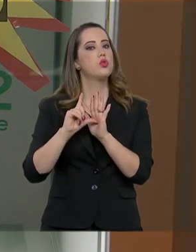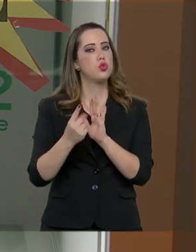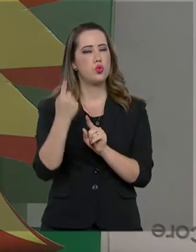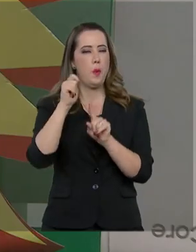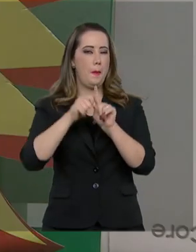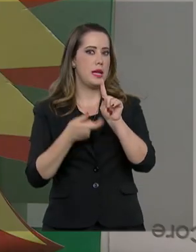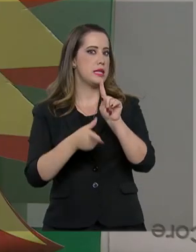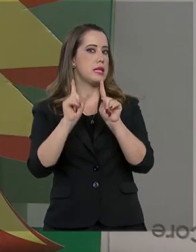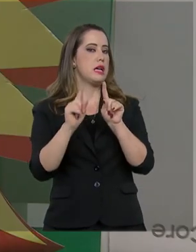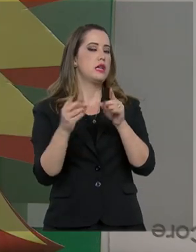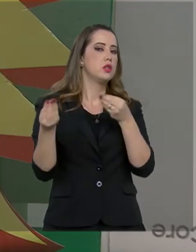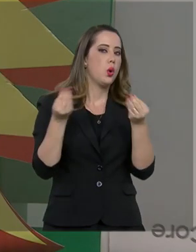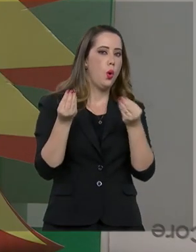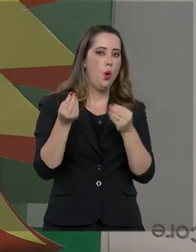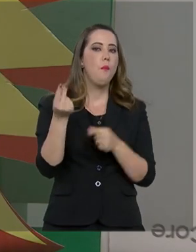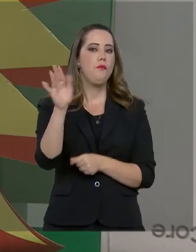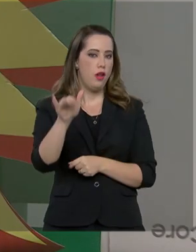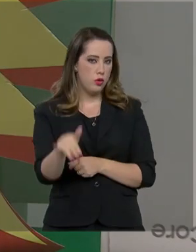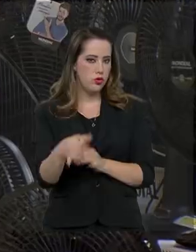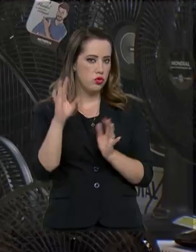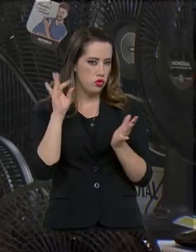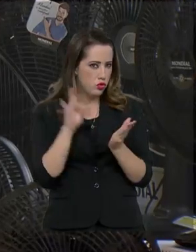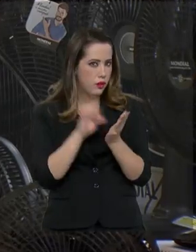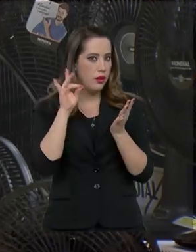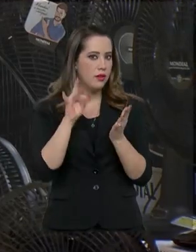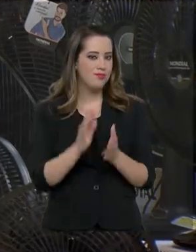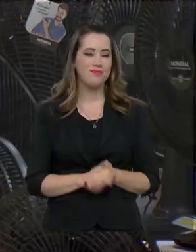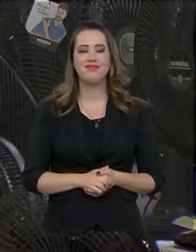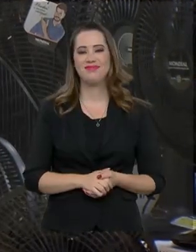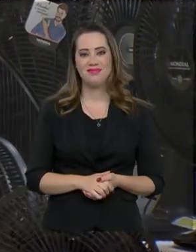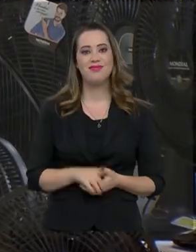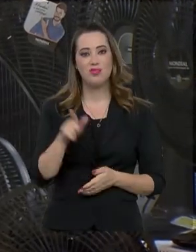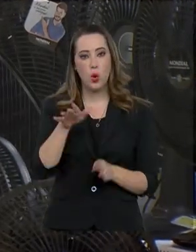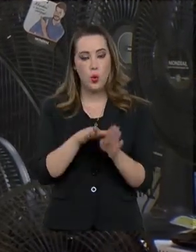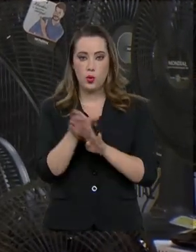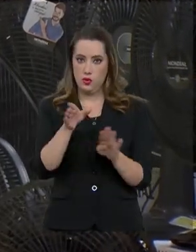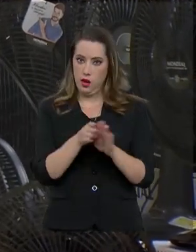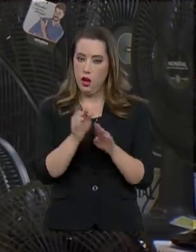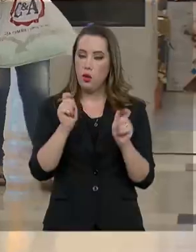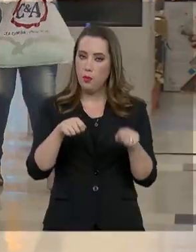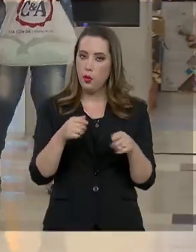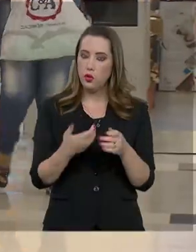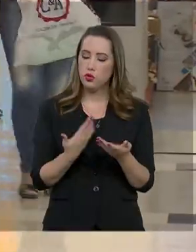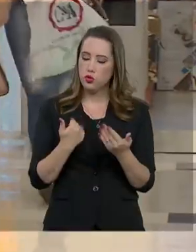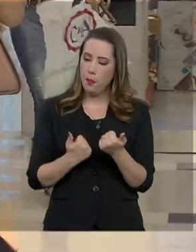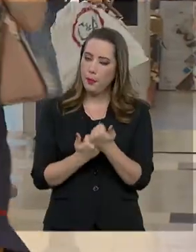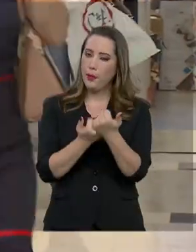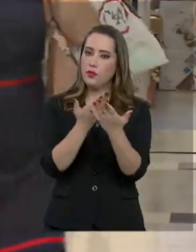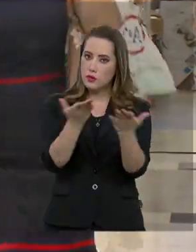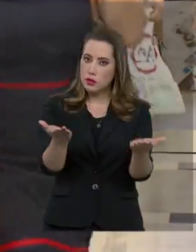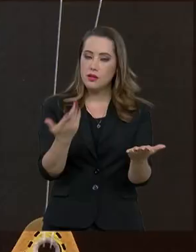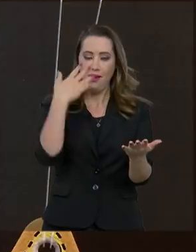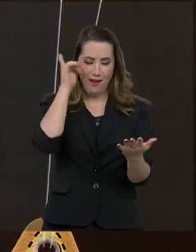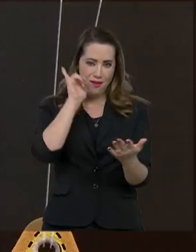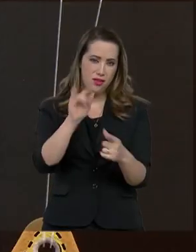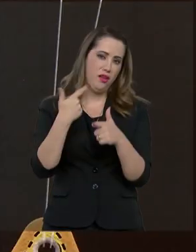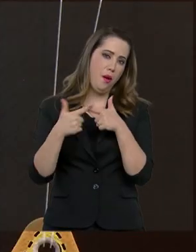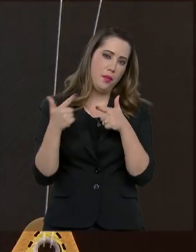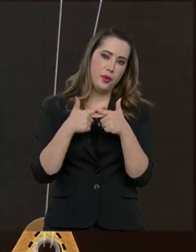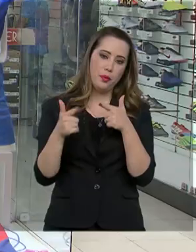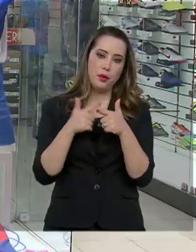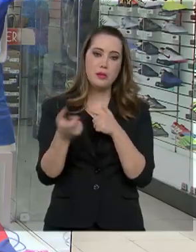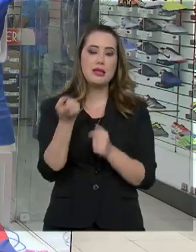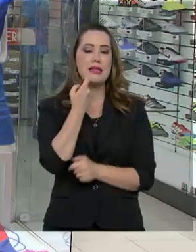atrás para ver se realmente desconto está valendo a pena as dicas do pedro podem ajudar o consumidor a não cair numa furada na